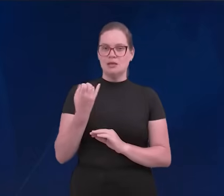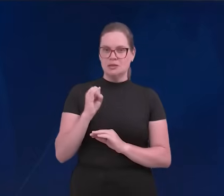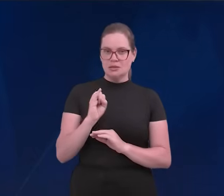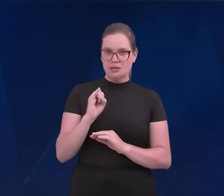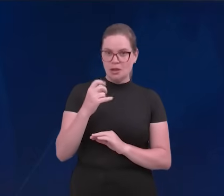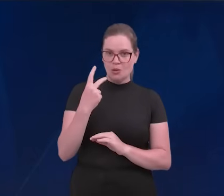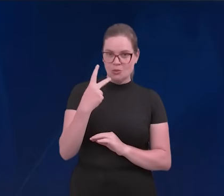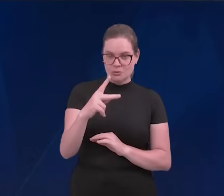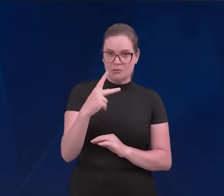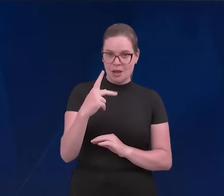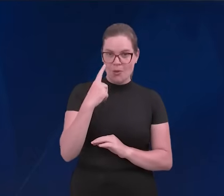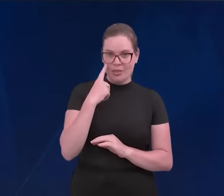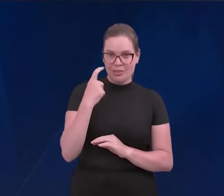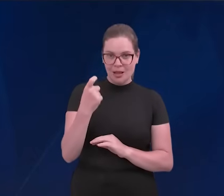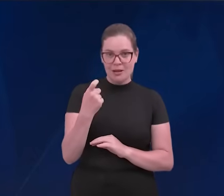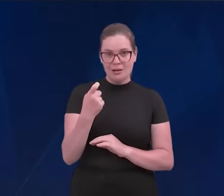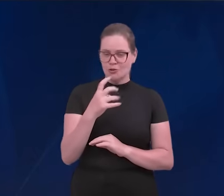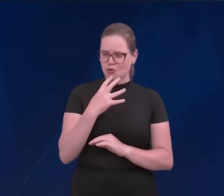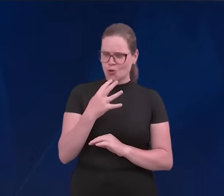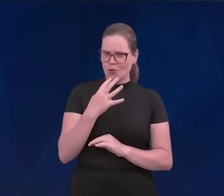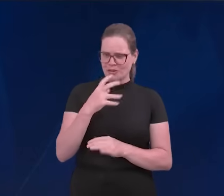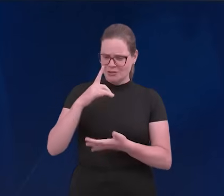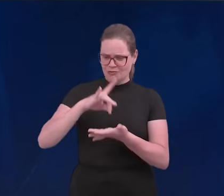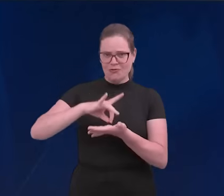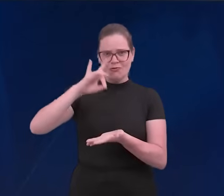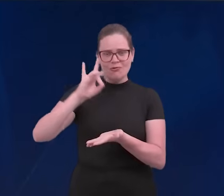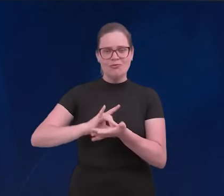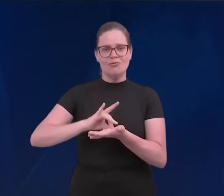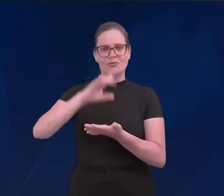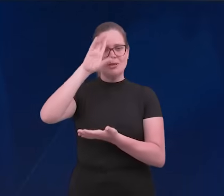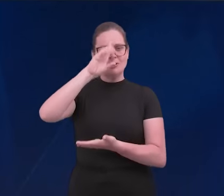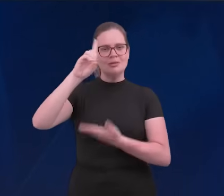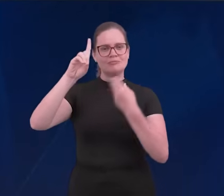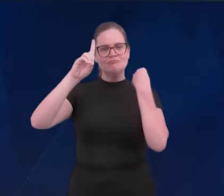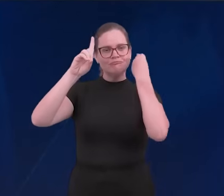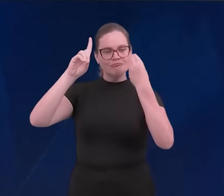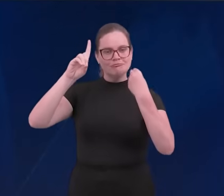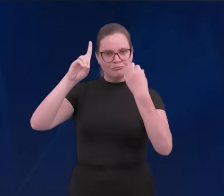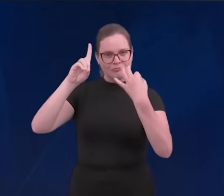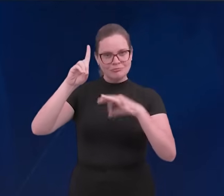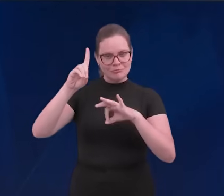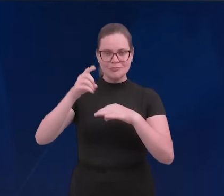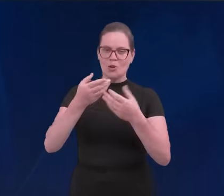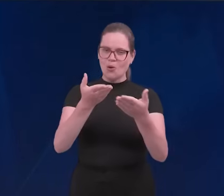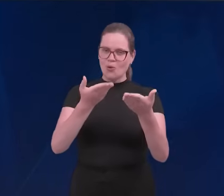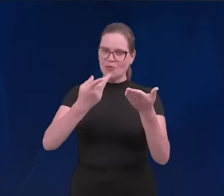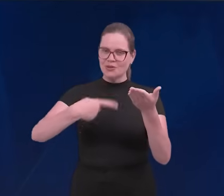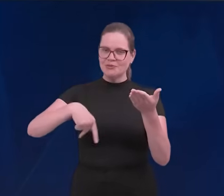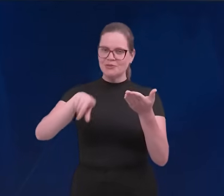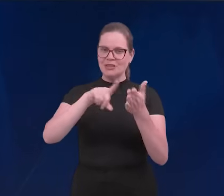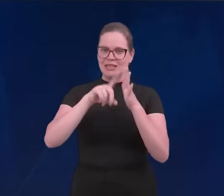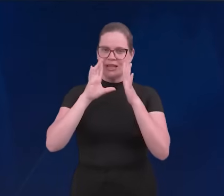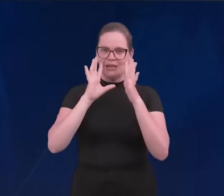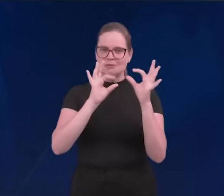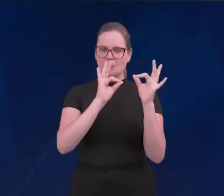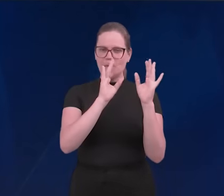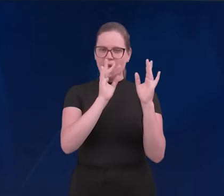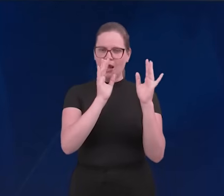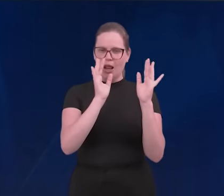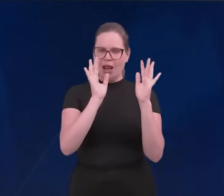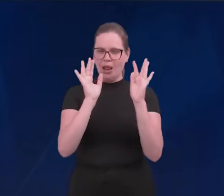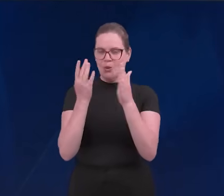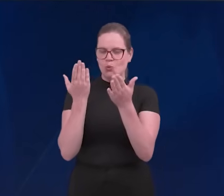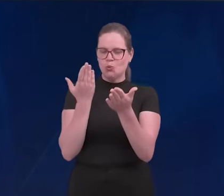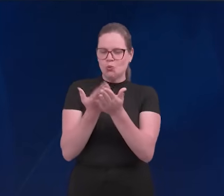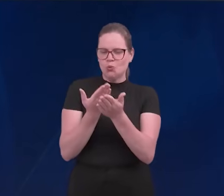for o seu caso, de conhecer verdadeiramente Deus, eu quero convidar você a acompanhar esse